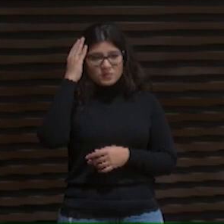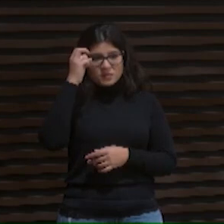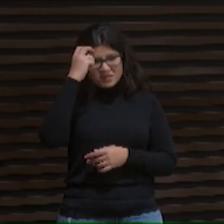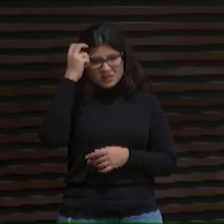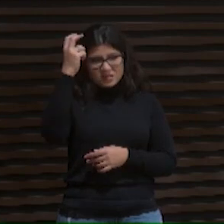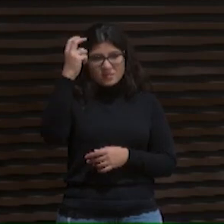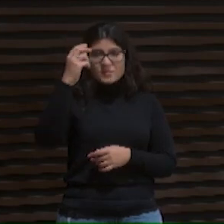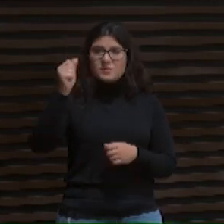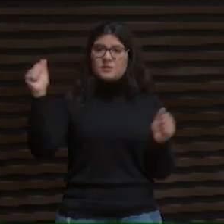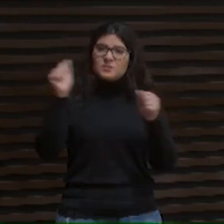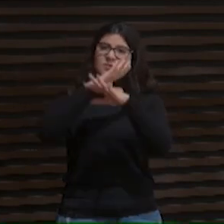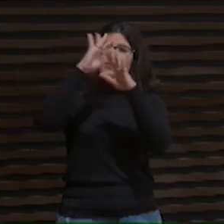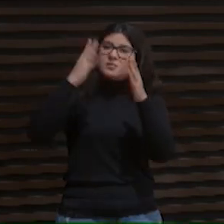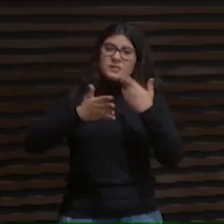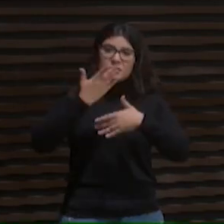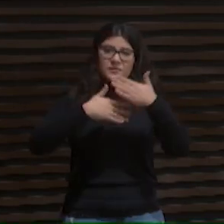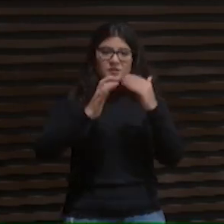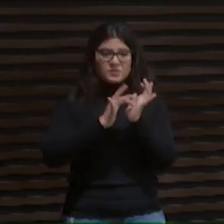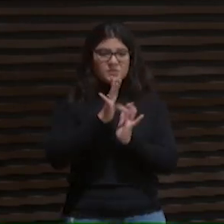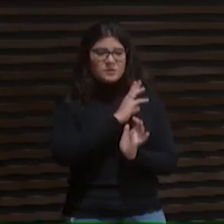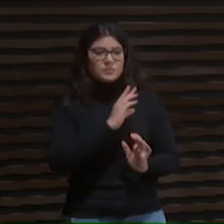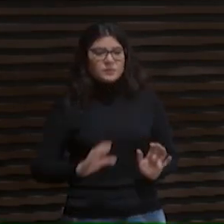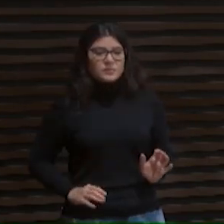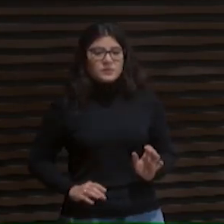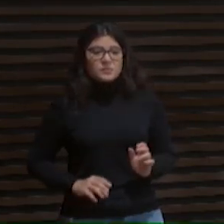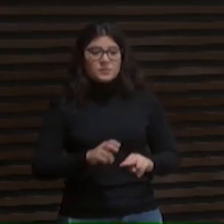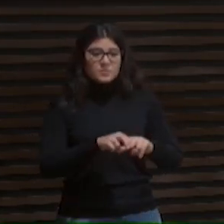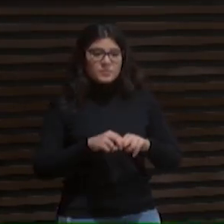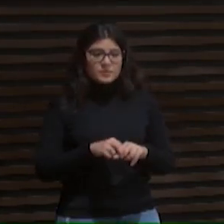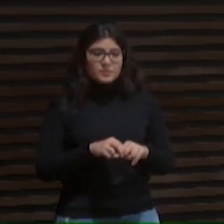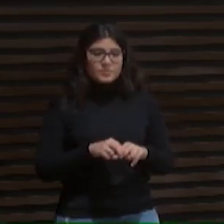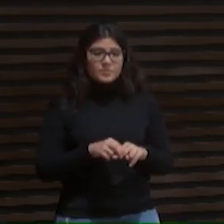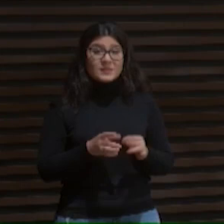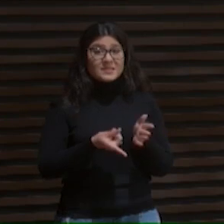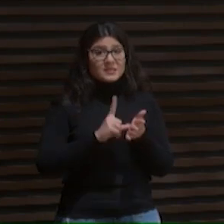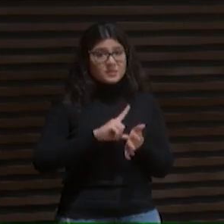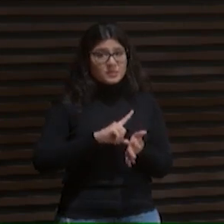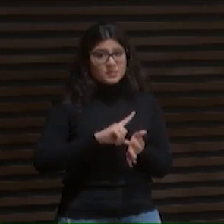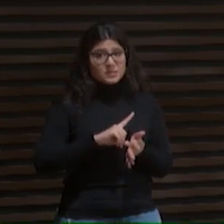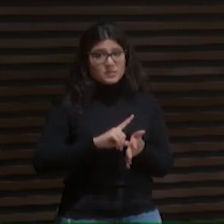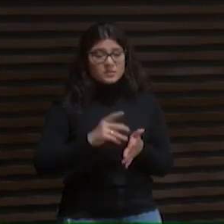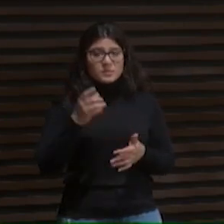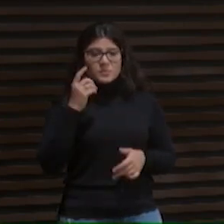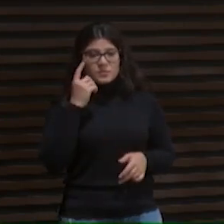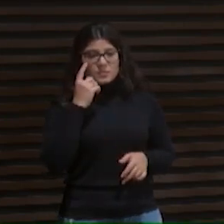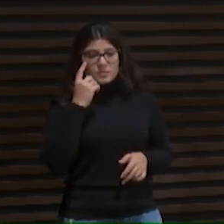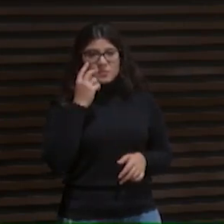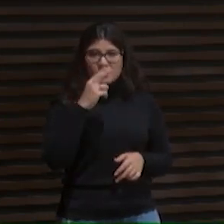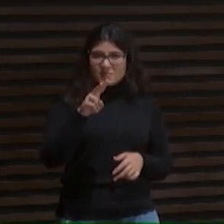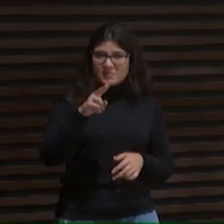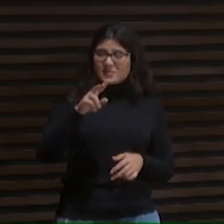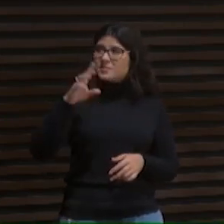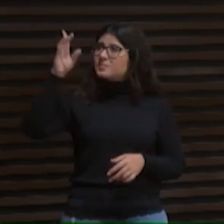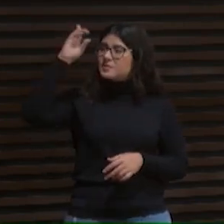glória por meio de Jesus Cristo. Portanto, antes o olhar é para